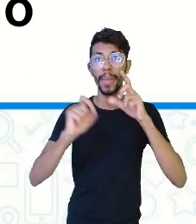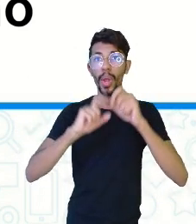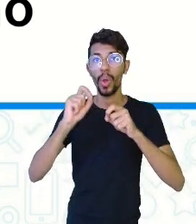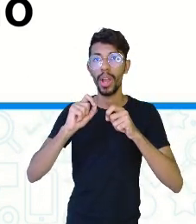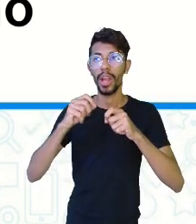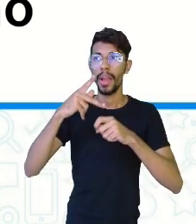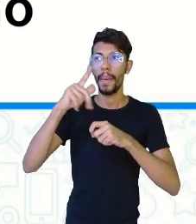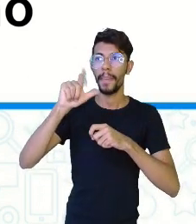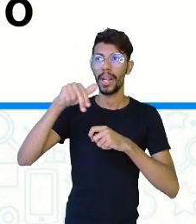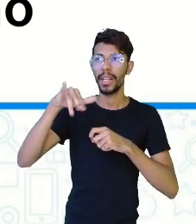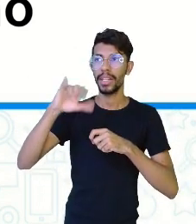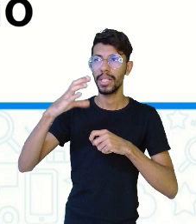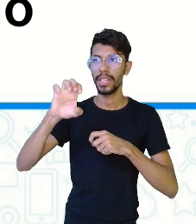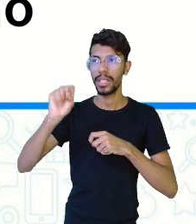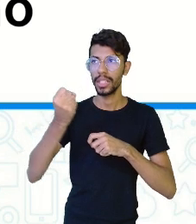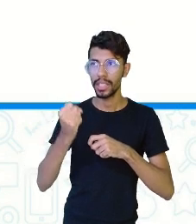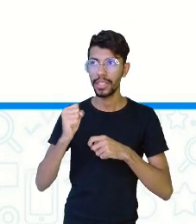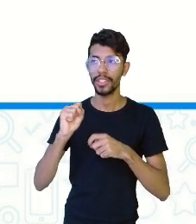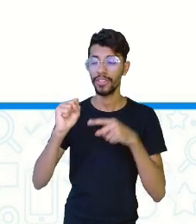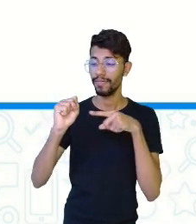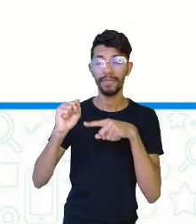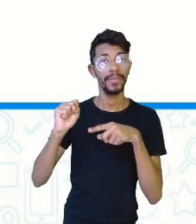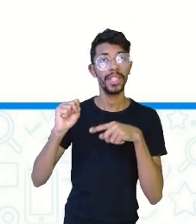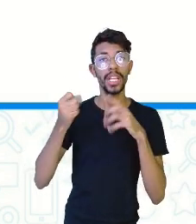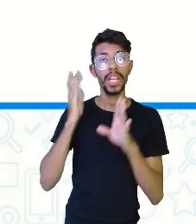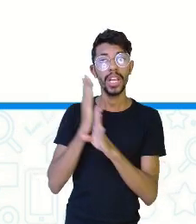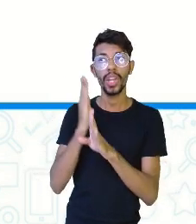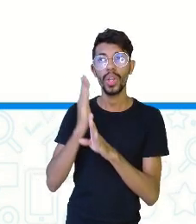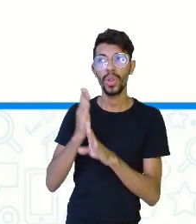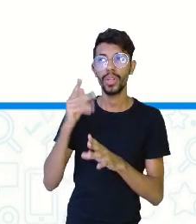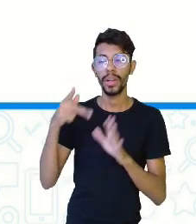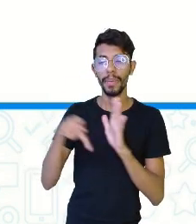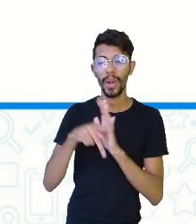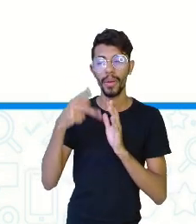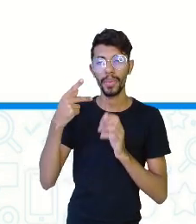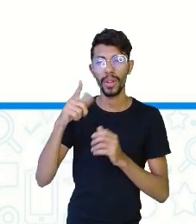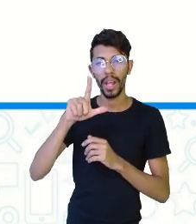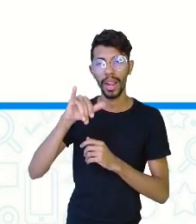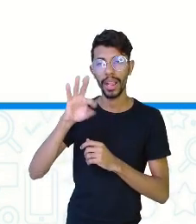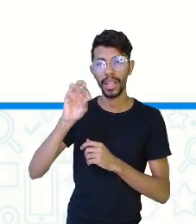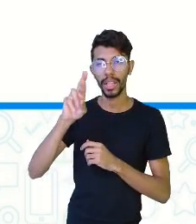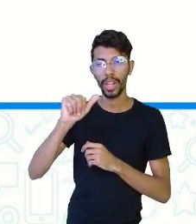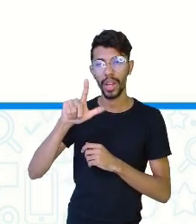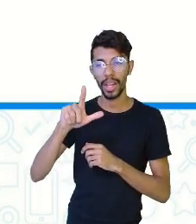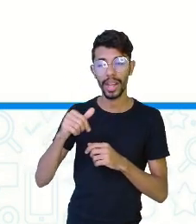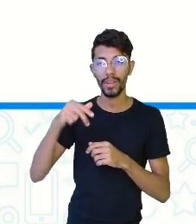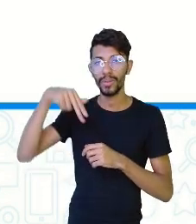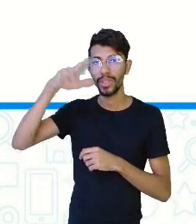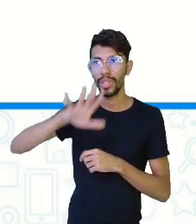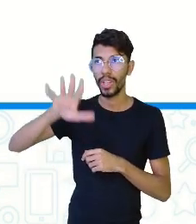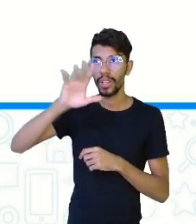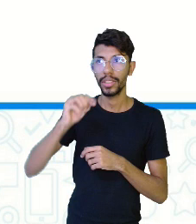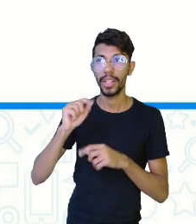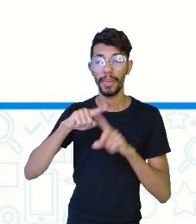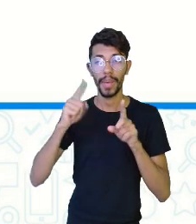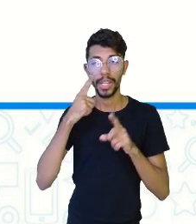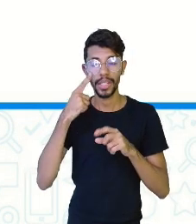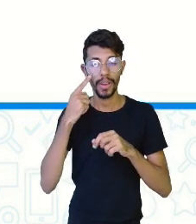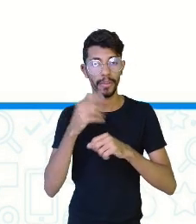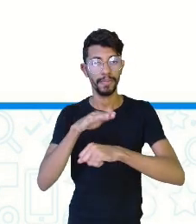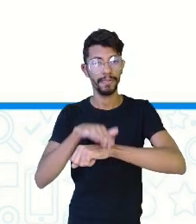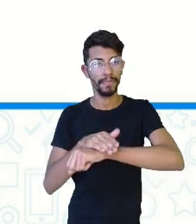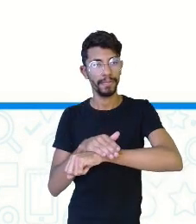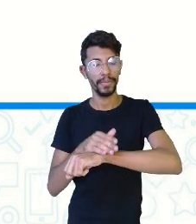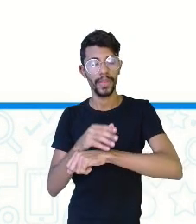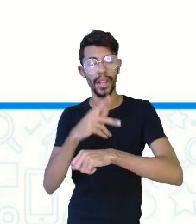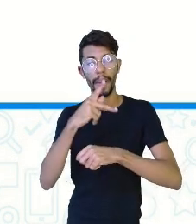as planícies, encontradas no litoral nordestino. Os planaltos e as depressões